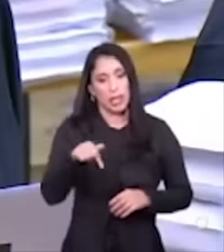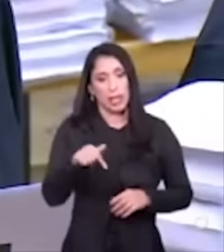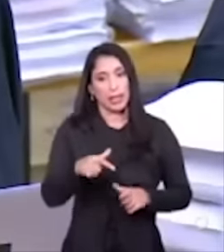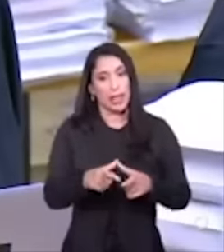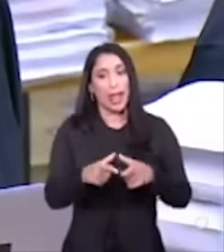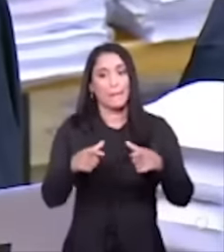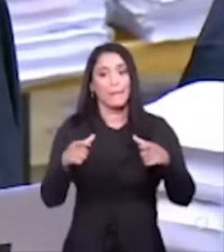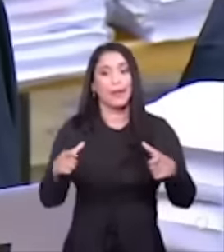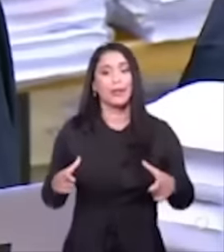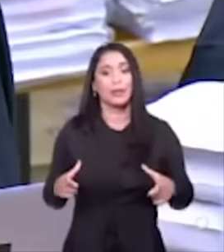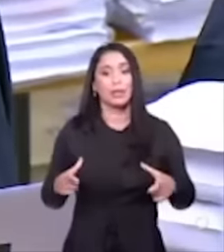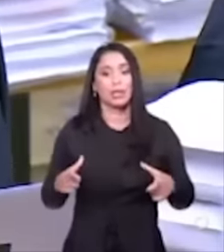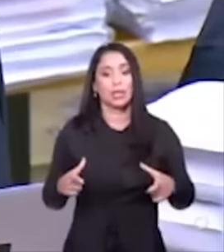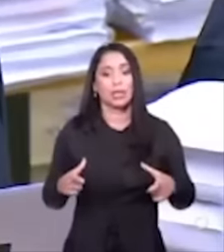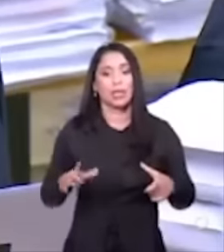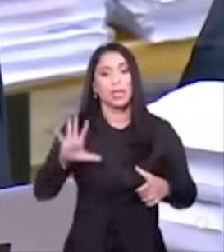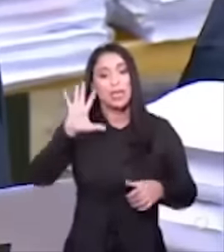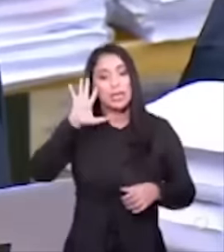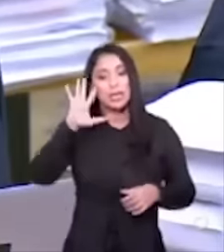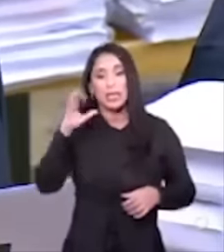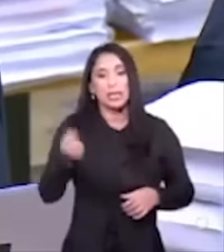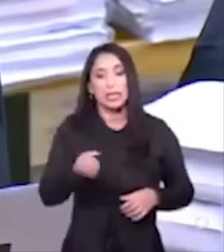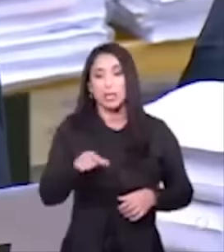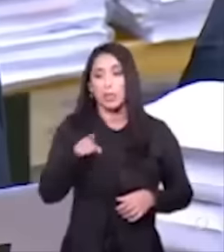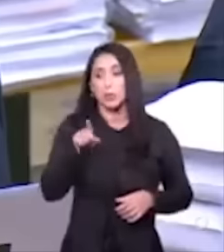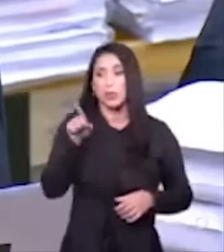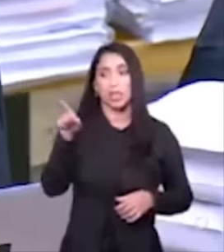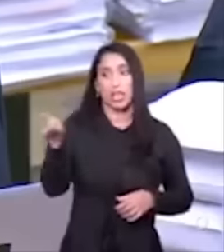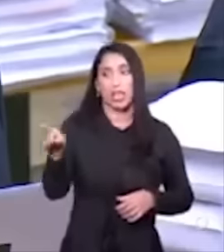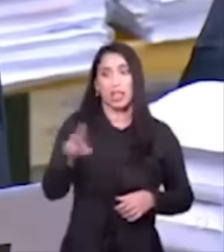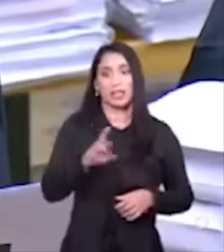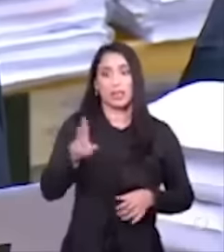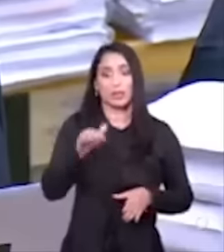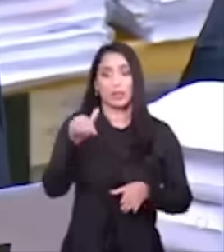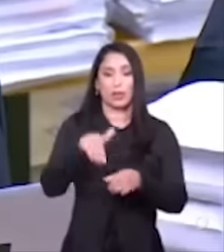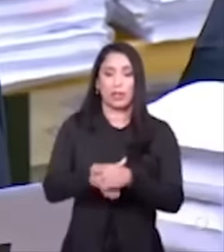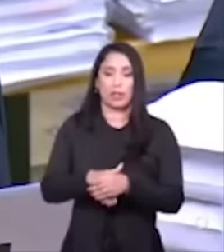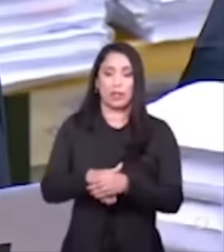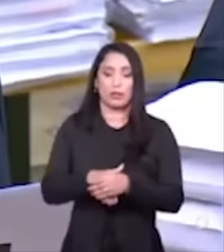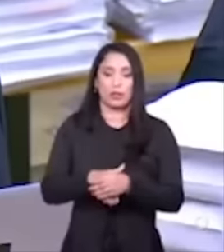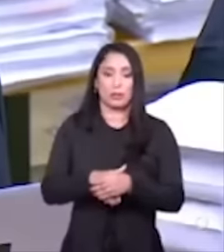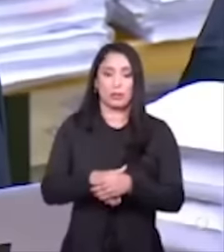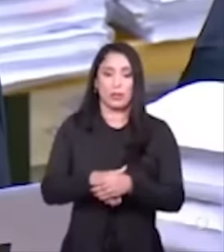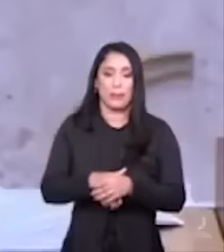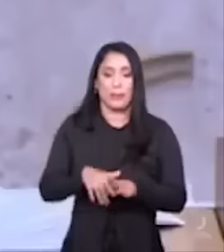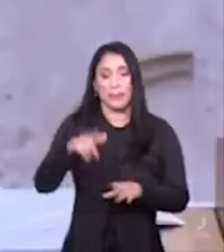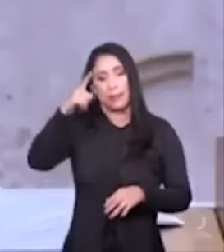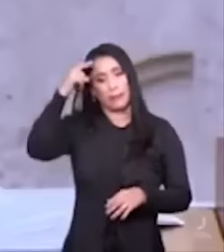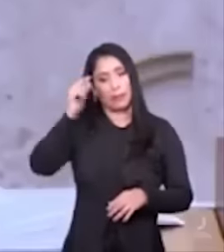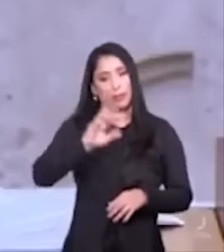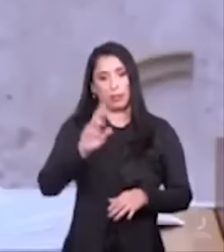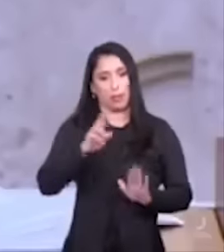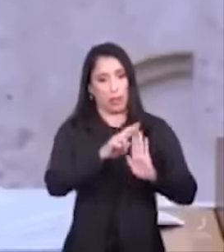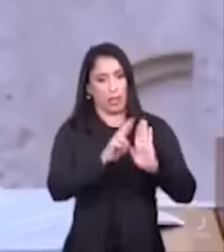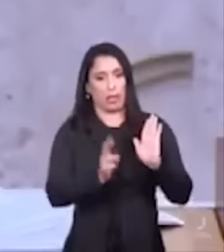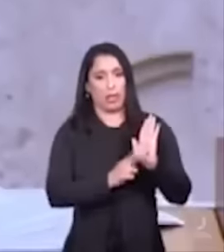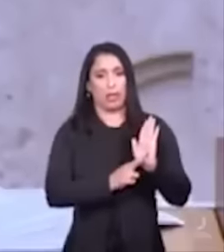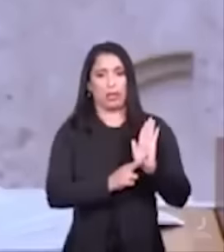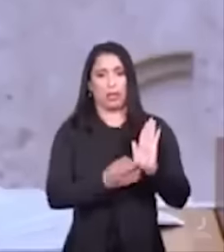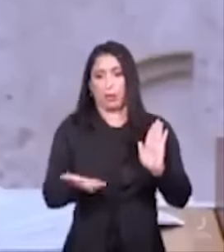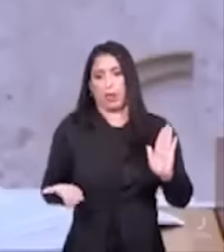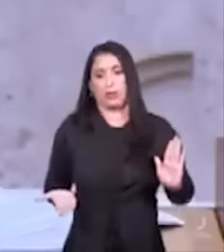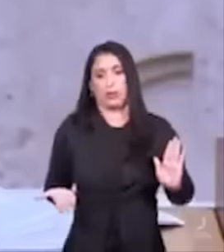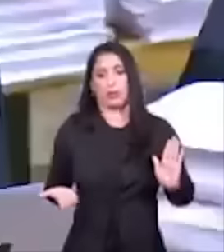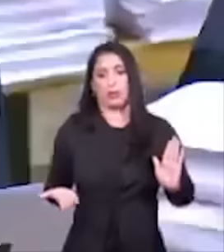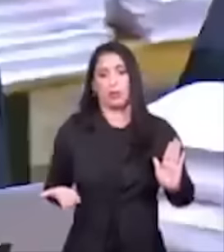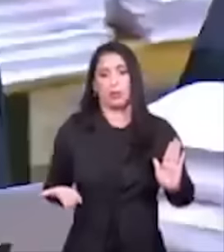por maioria o plenário decidiu que eles não foram eleitos quando eles foram elit em vigor é essa regra